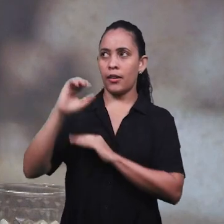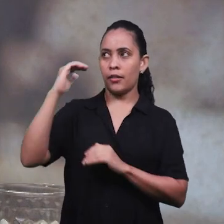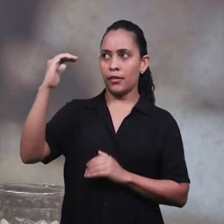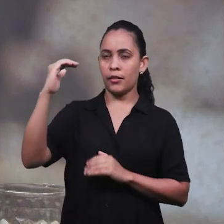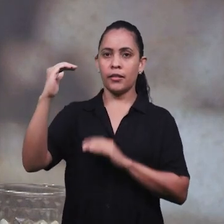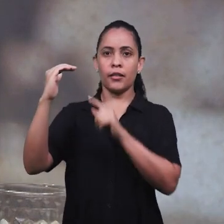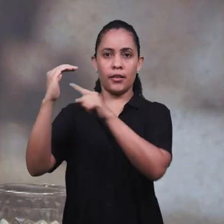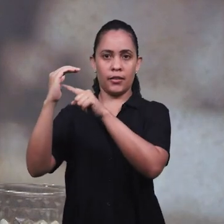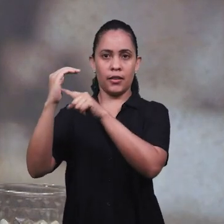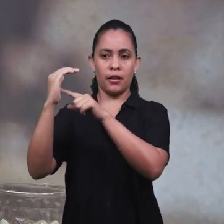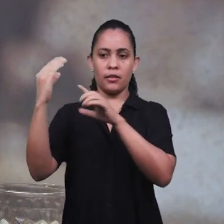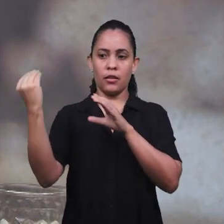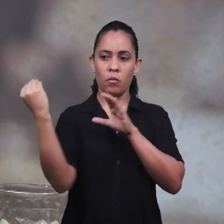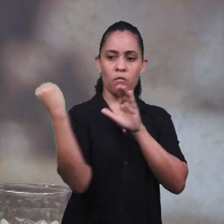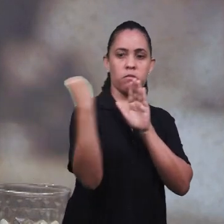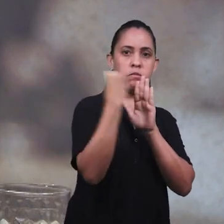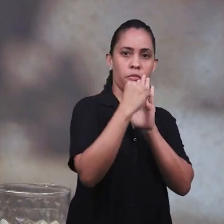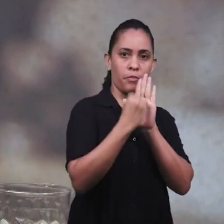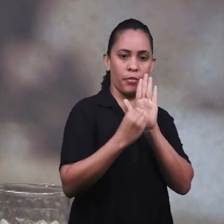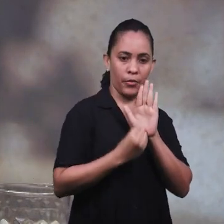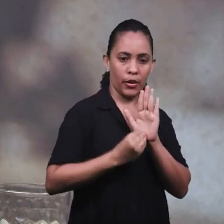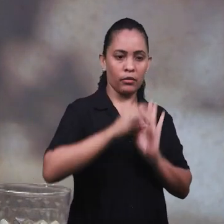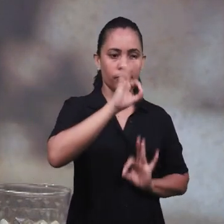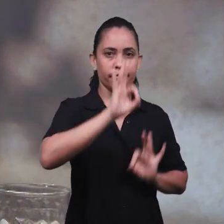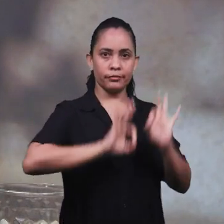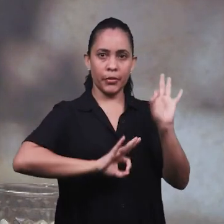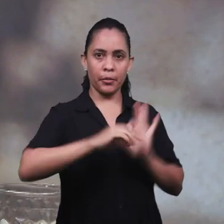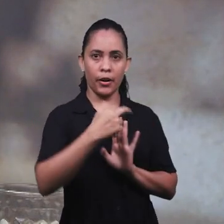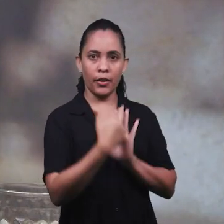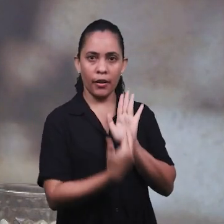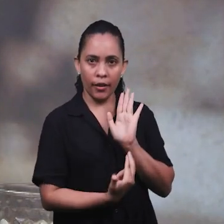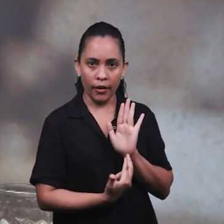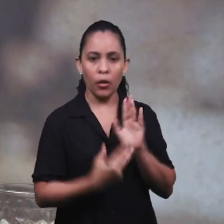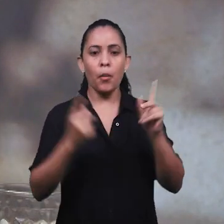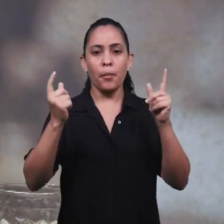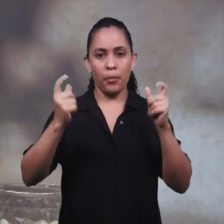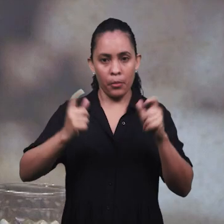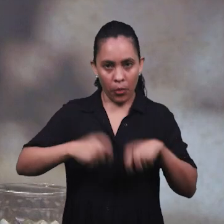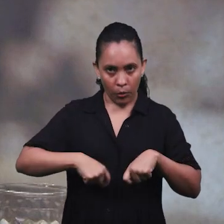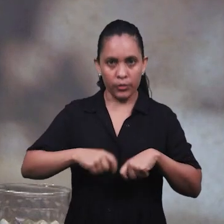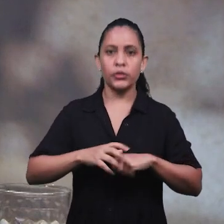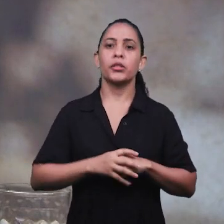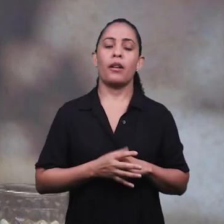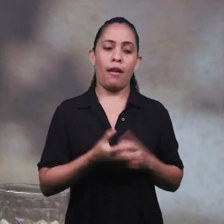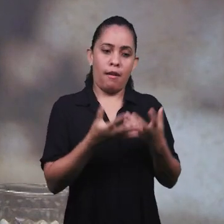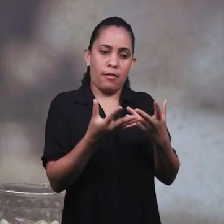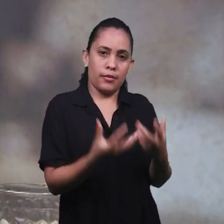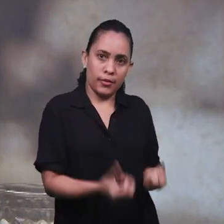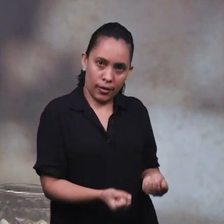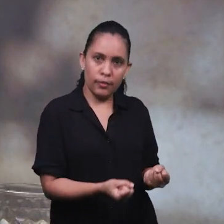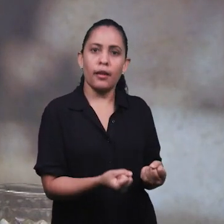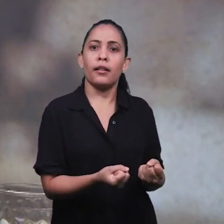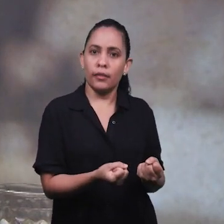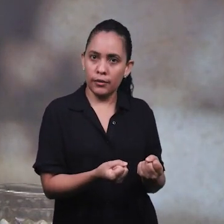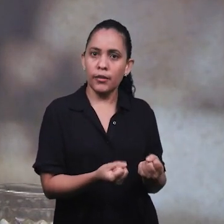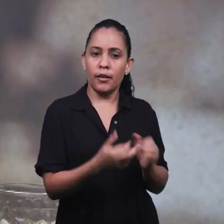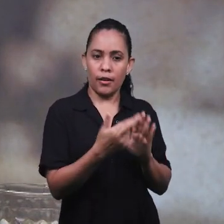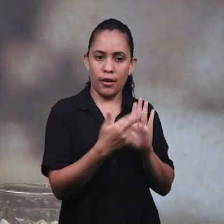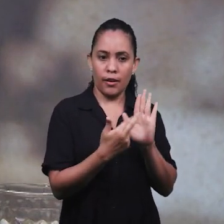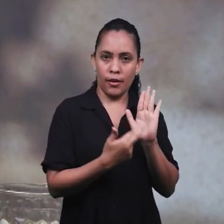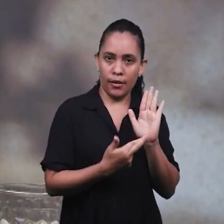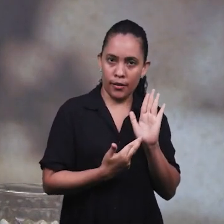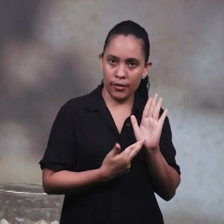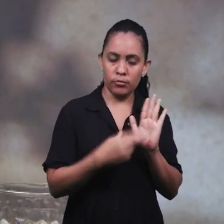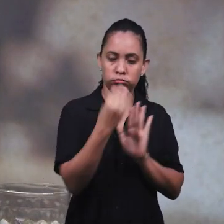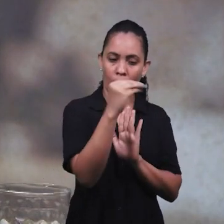dos próprios moradores, que a gente chama de condôminos, podem aprovar regras e regramentos que vão